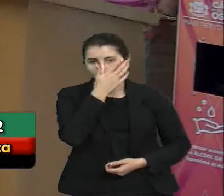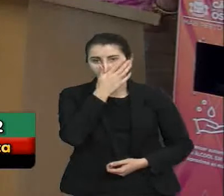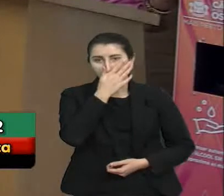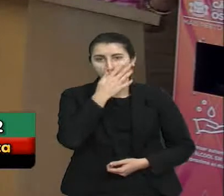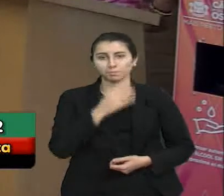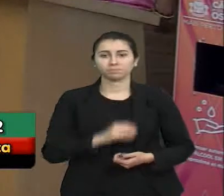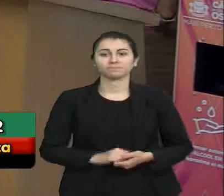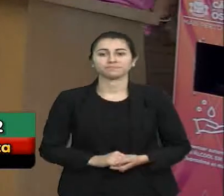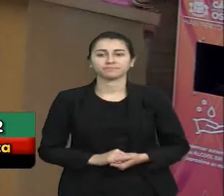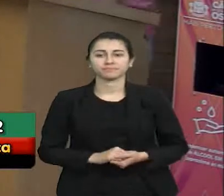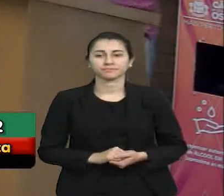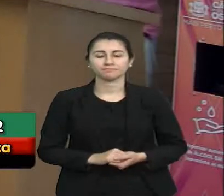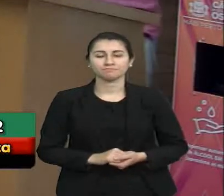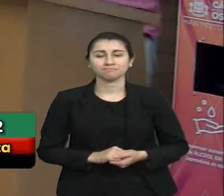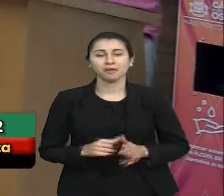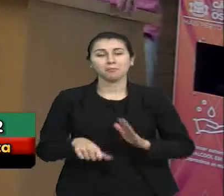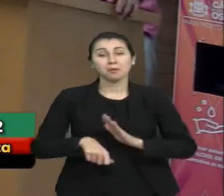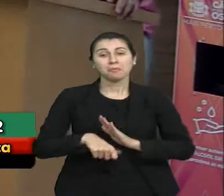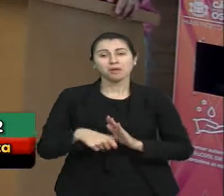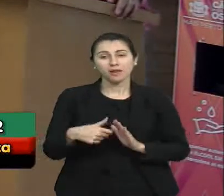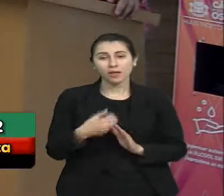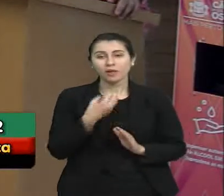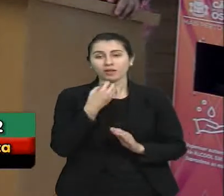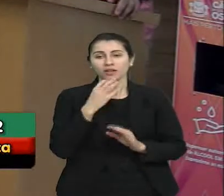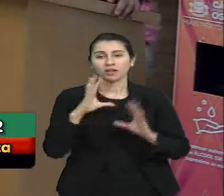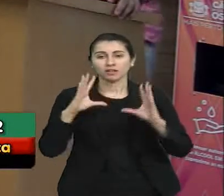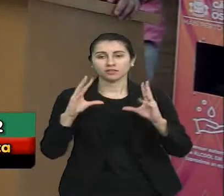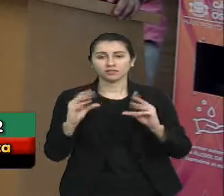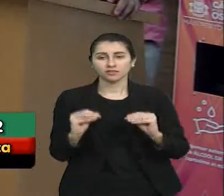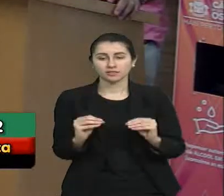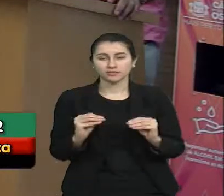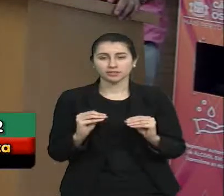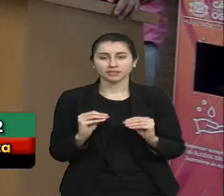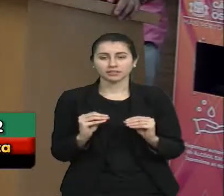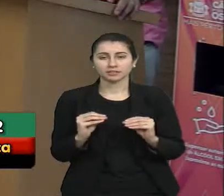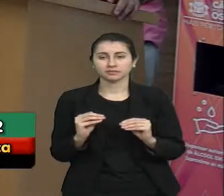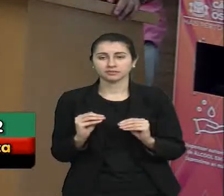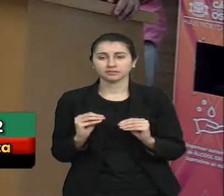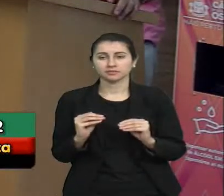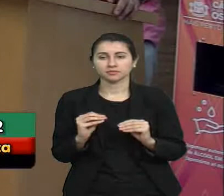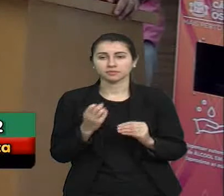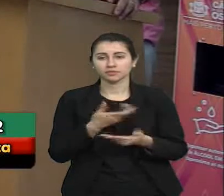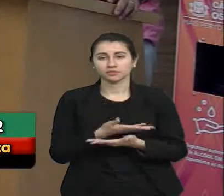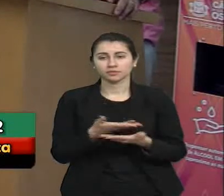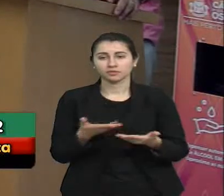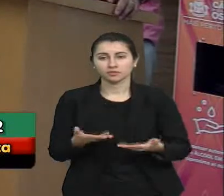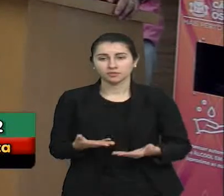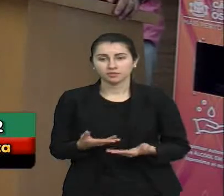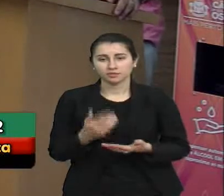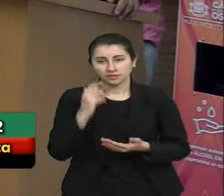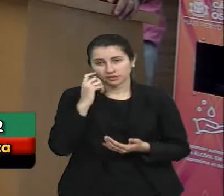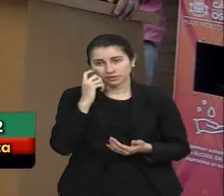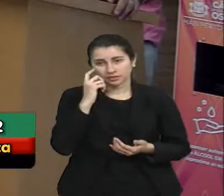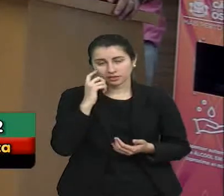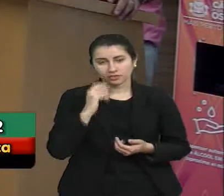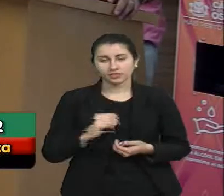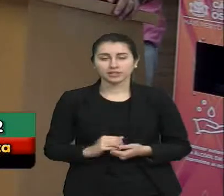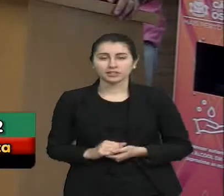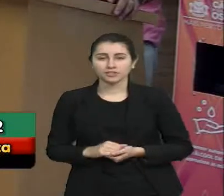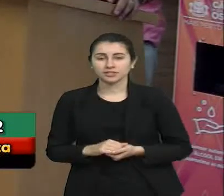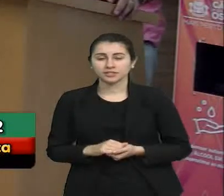Em primeiro lugar, uma ótima noite a todos. Meu Motumbá, meu Mojubá, meu Mokoyu, meu Saravá. Salve os meus